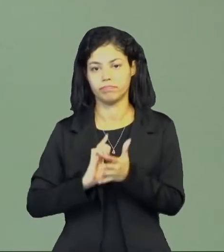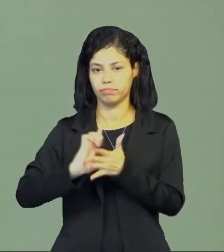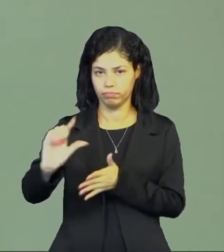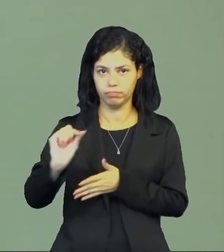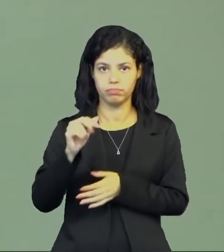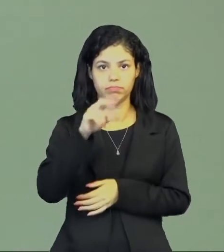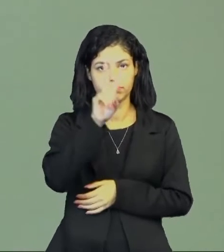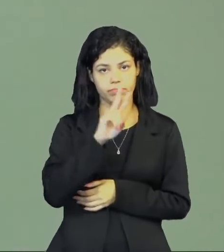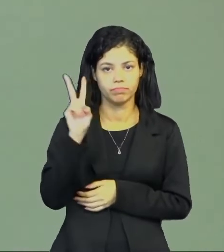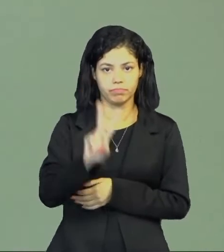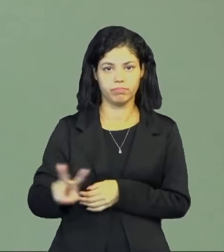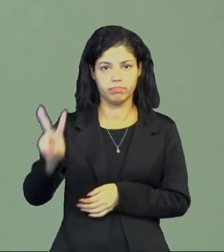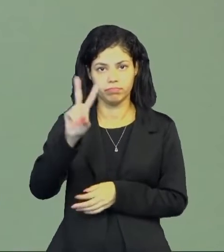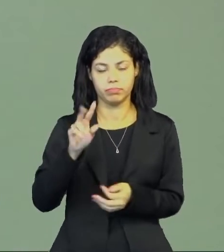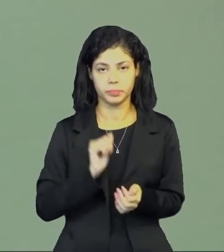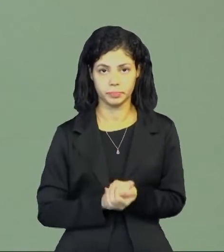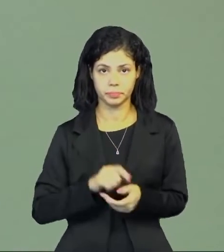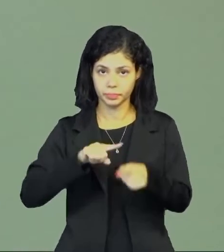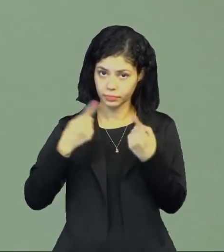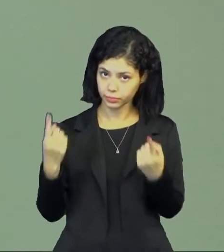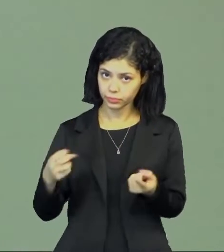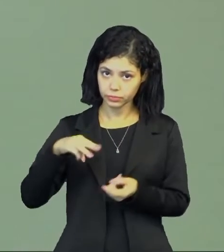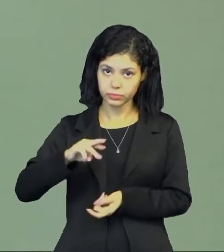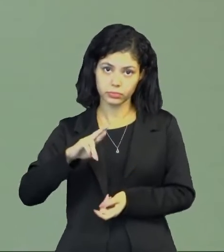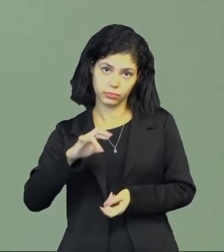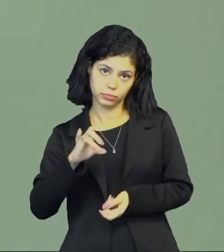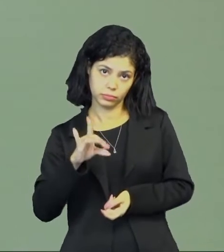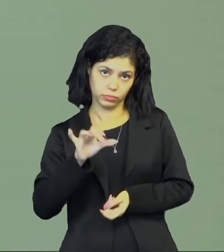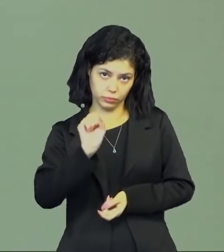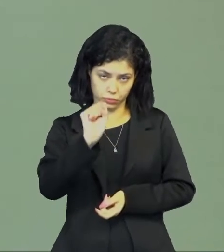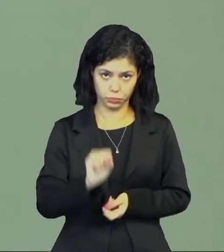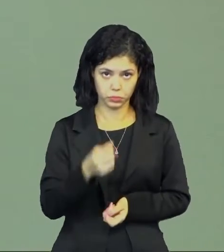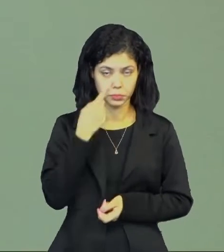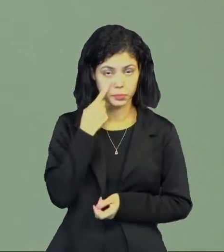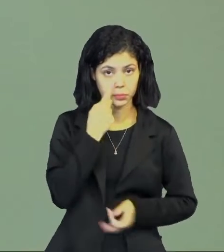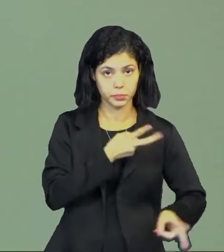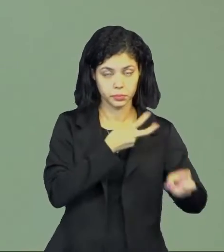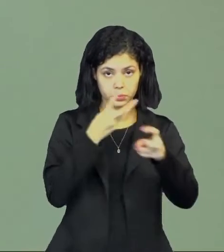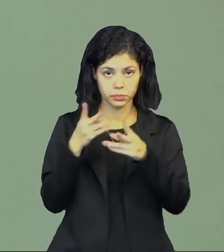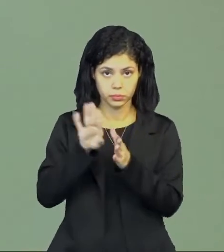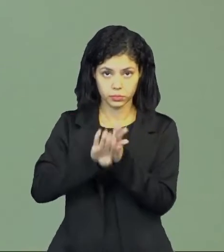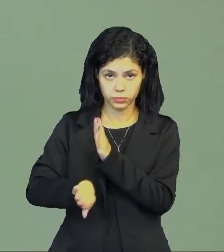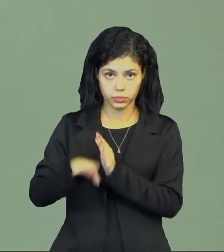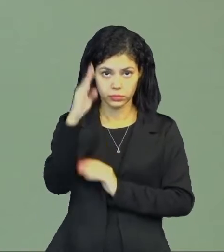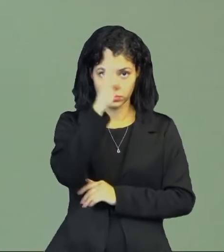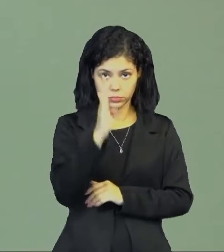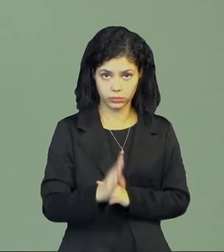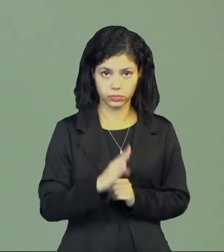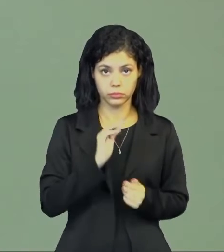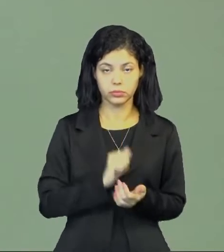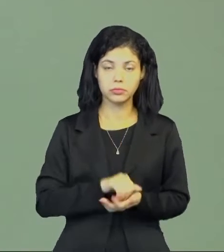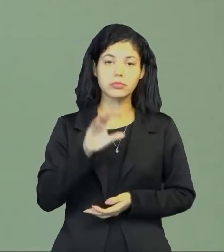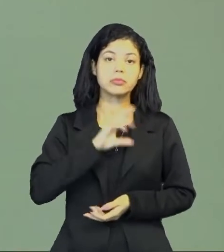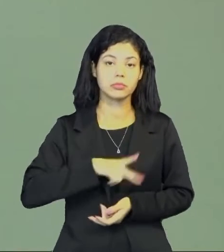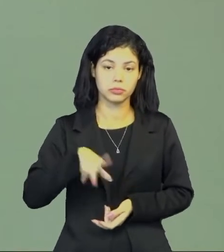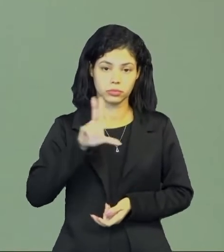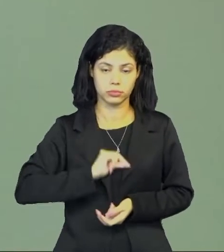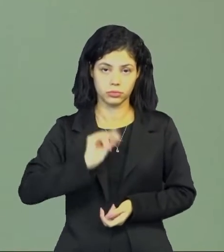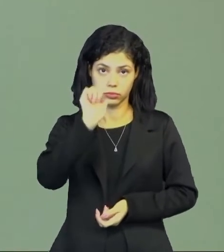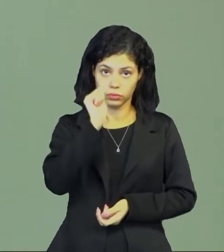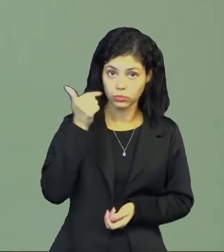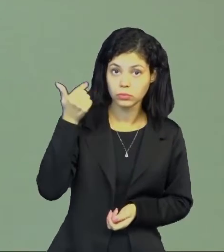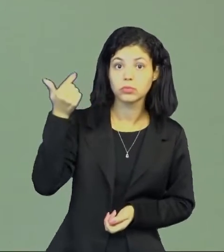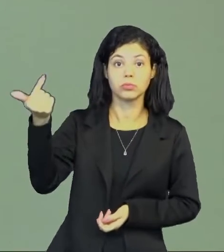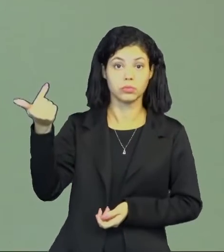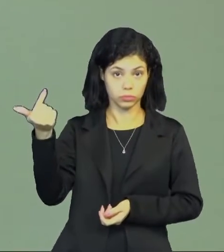Mercosul. Mas o Mercosul, o bloco, né, observem que, tirando o Brasil, que fala o português, os